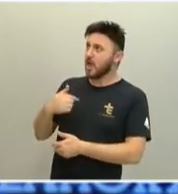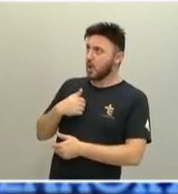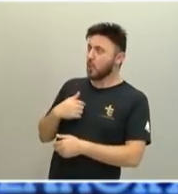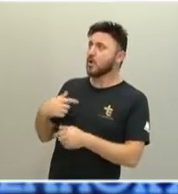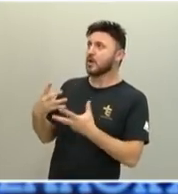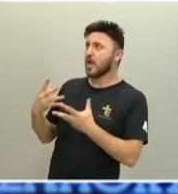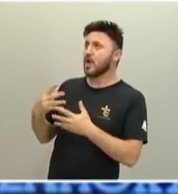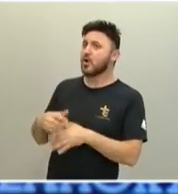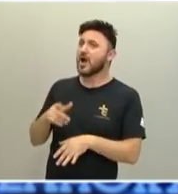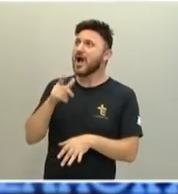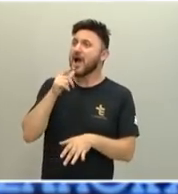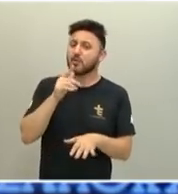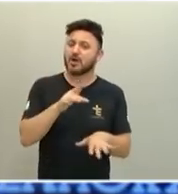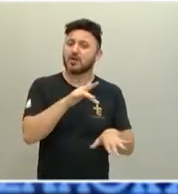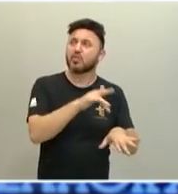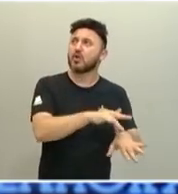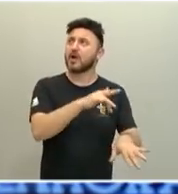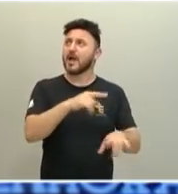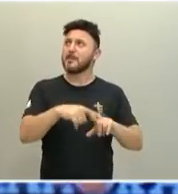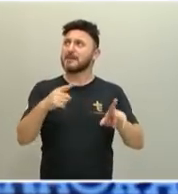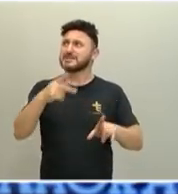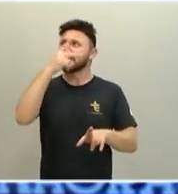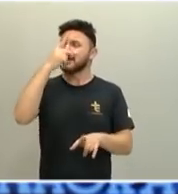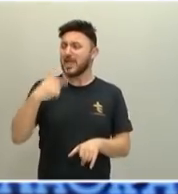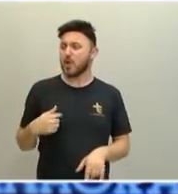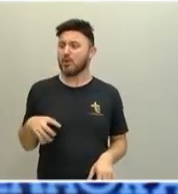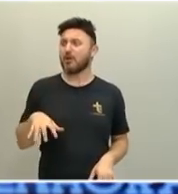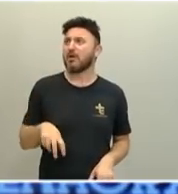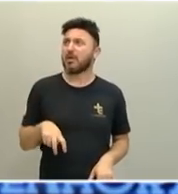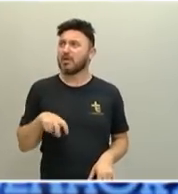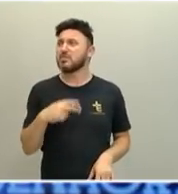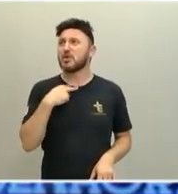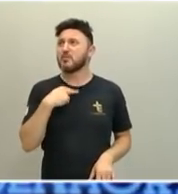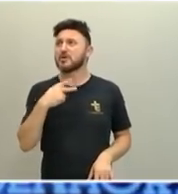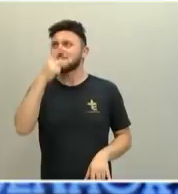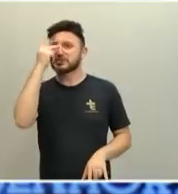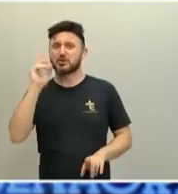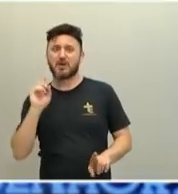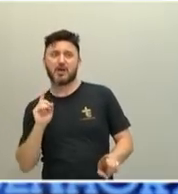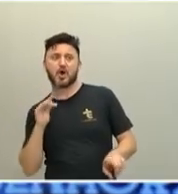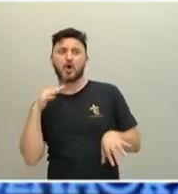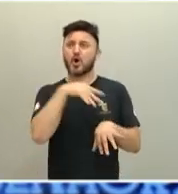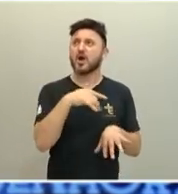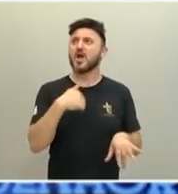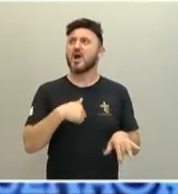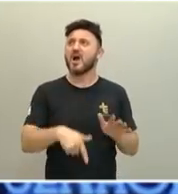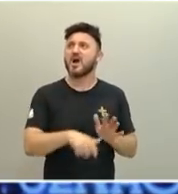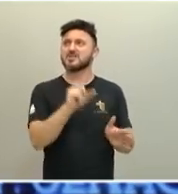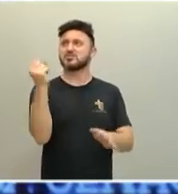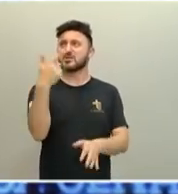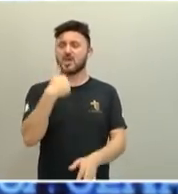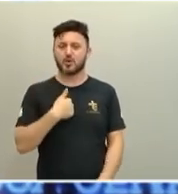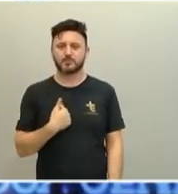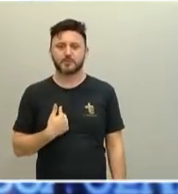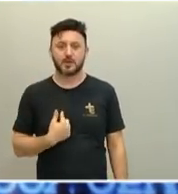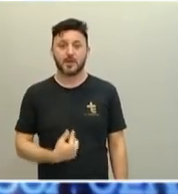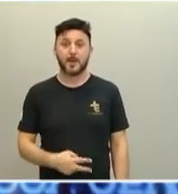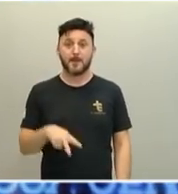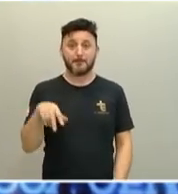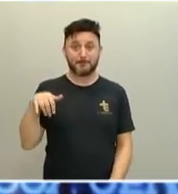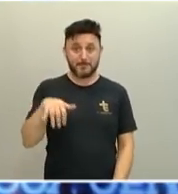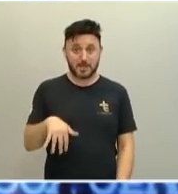paralítico junto. O cego vê, não vê a água mexer, mas ele pode ir até lá. O paralítico vê a água, mas não pode